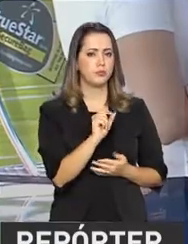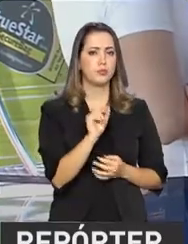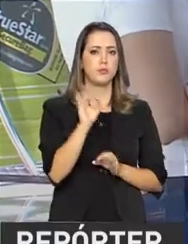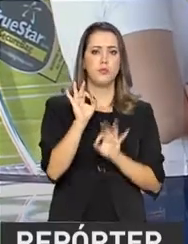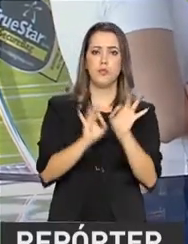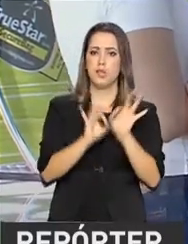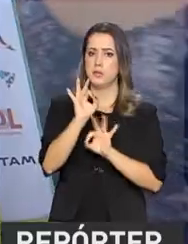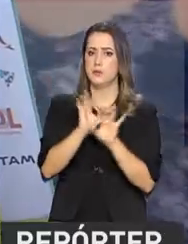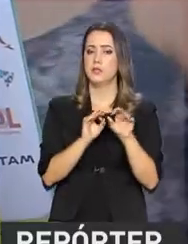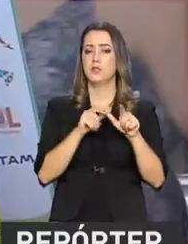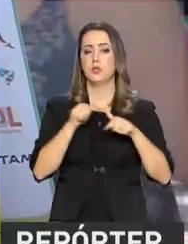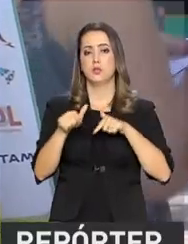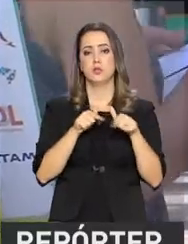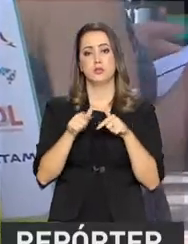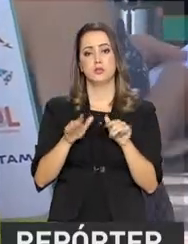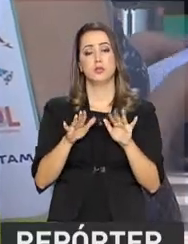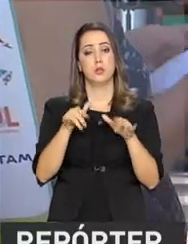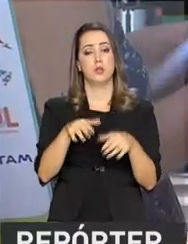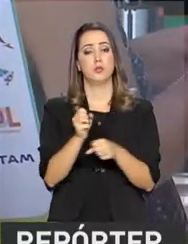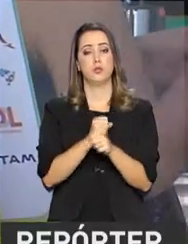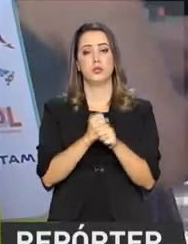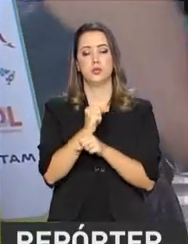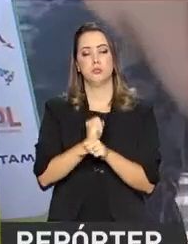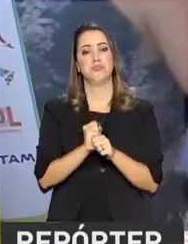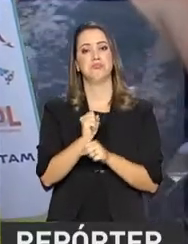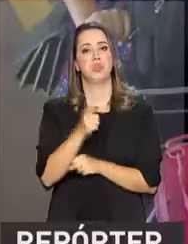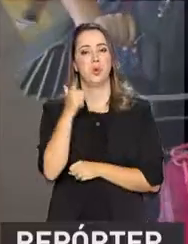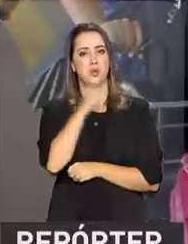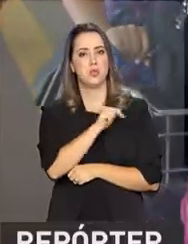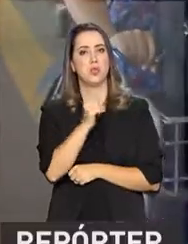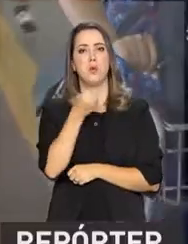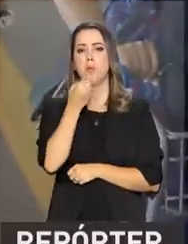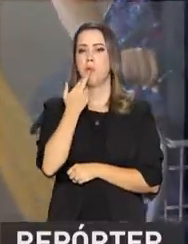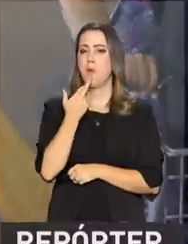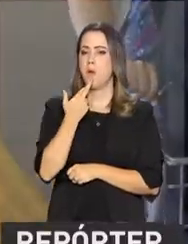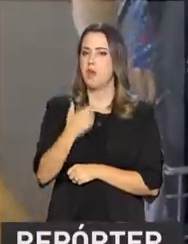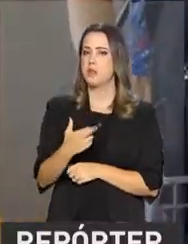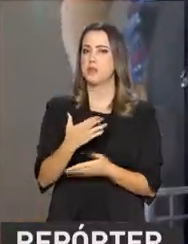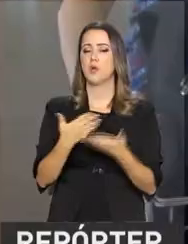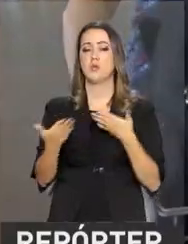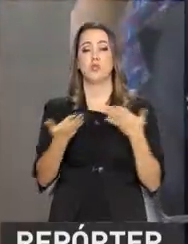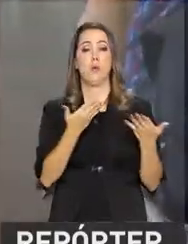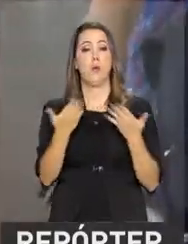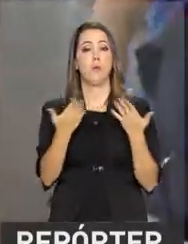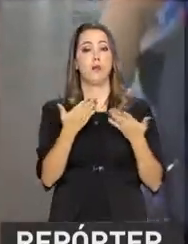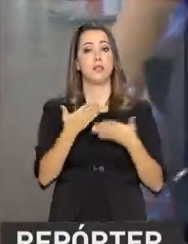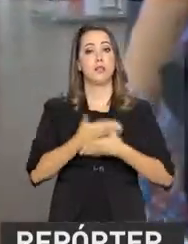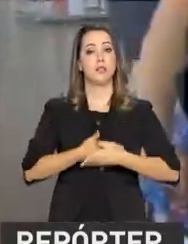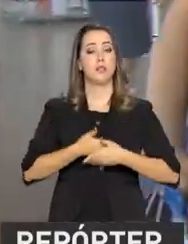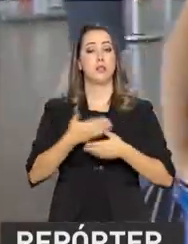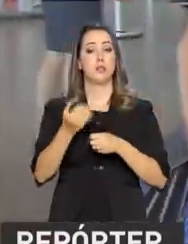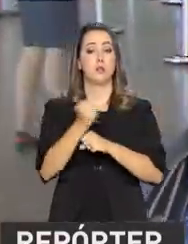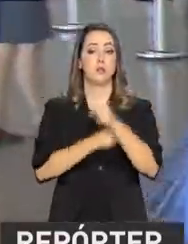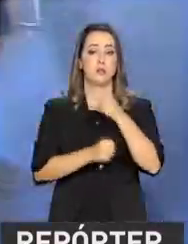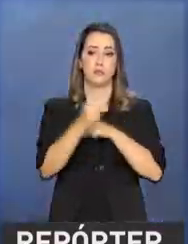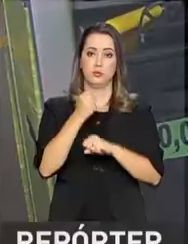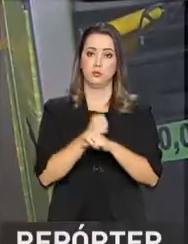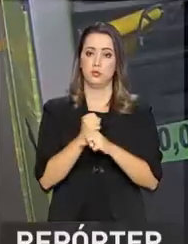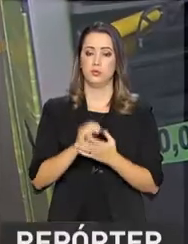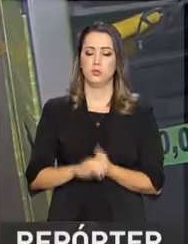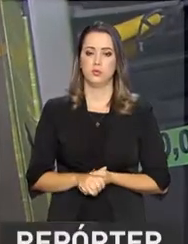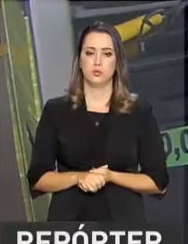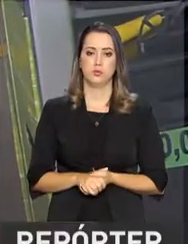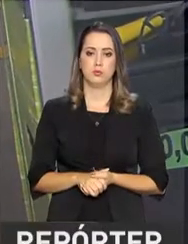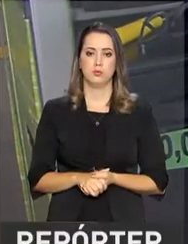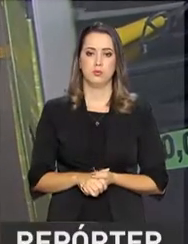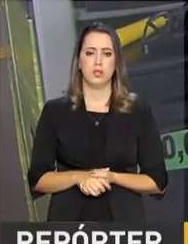especial de fim de ano nos aeroportos brasileiros têm alcançado resultados melhores do que na alta temporada anterior era